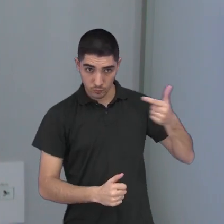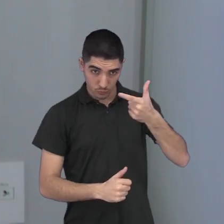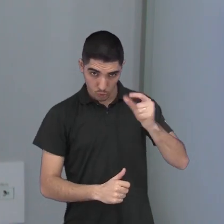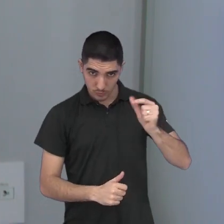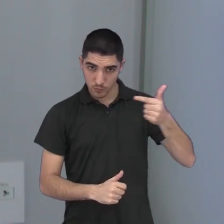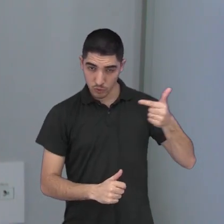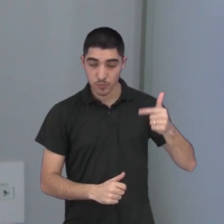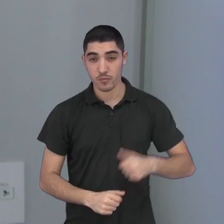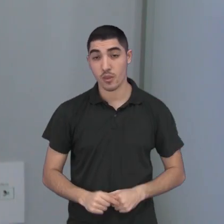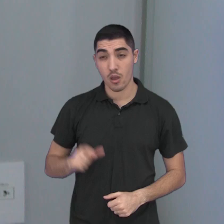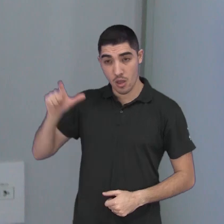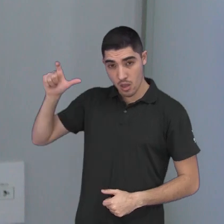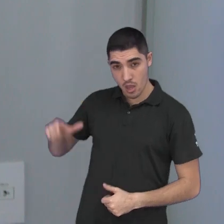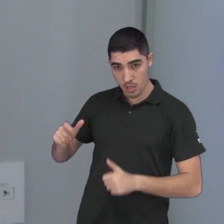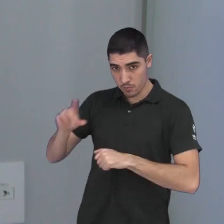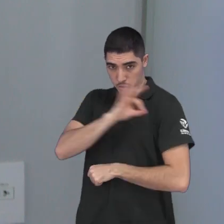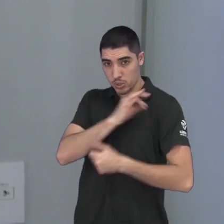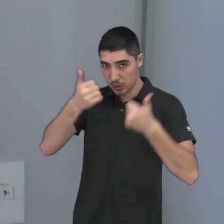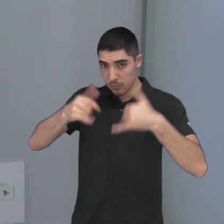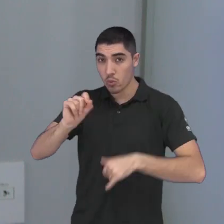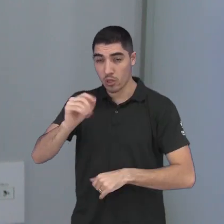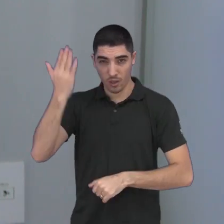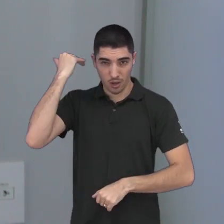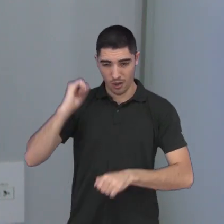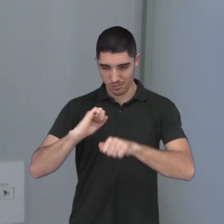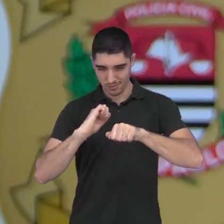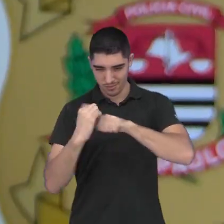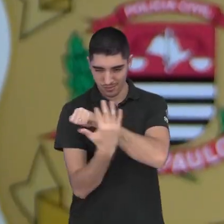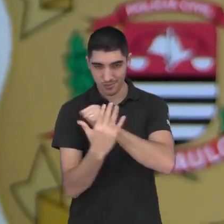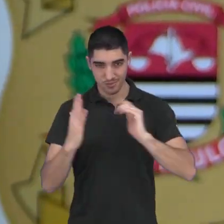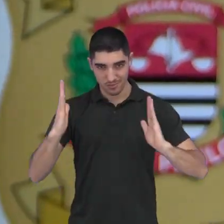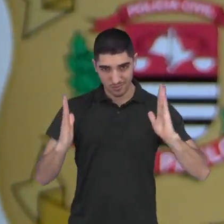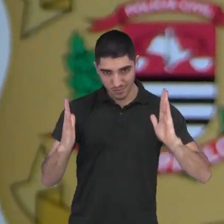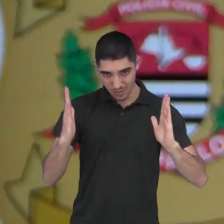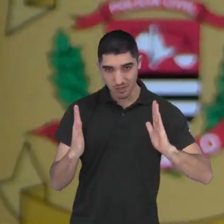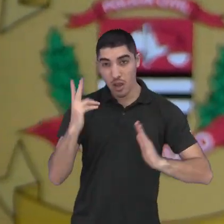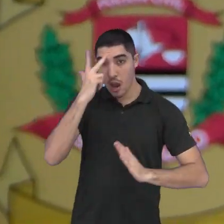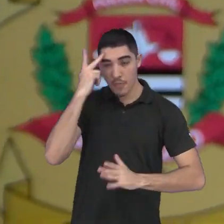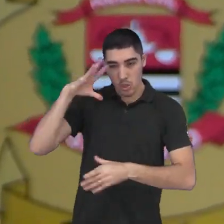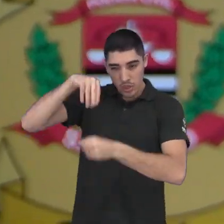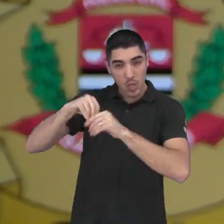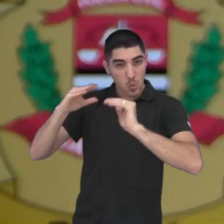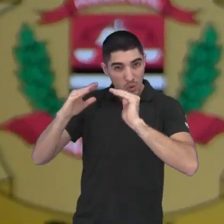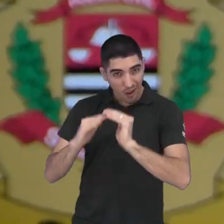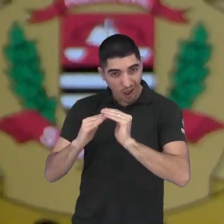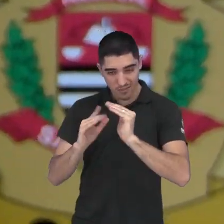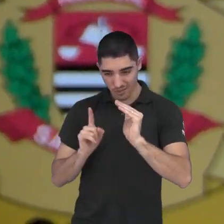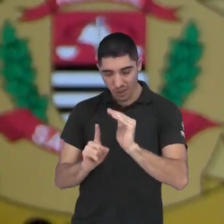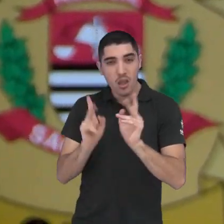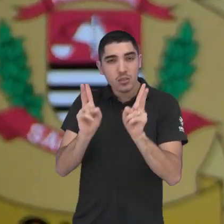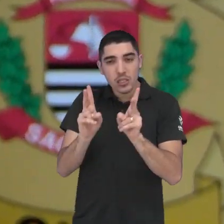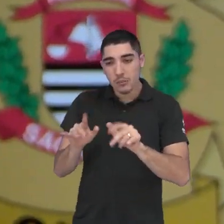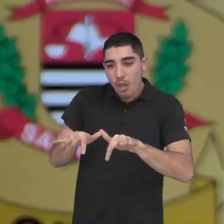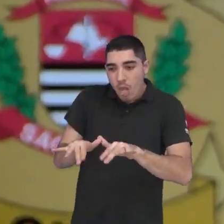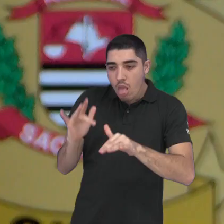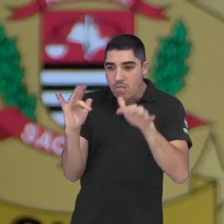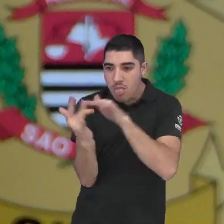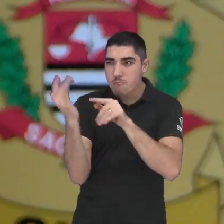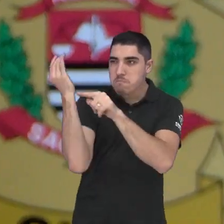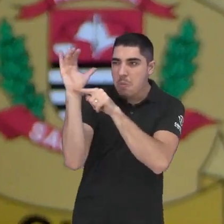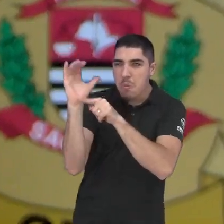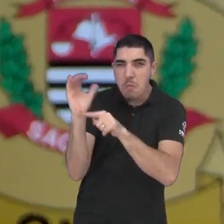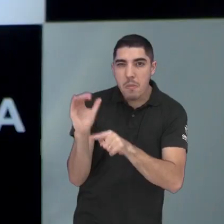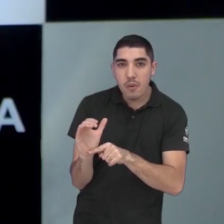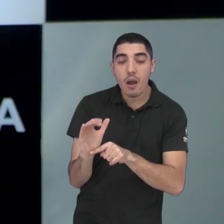pandemia da covid-19 contribuiu com o aumento nos casos por conta do confinamento as pessoas começaram a se expor mais nas